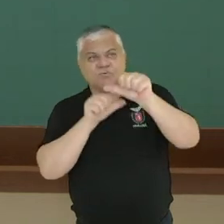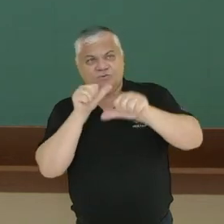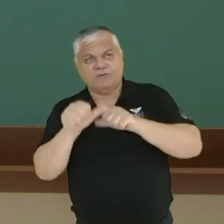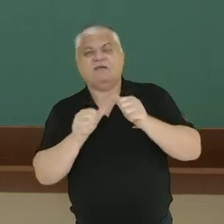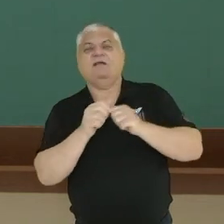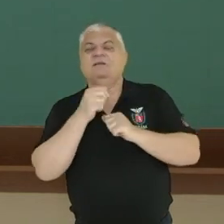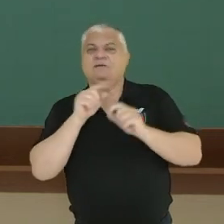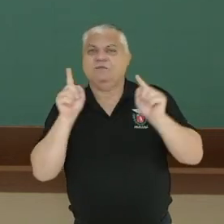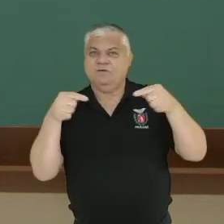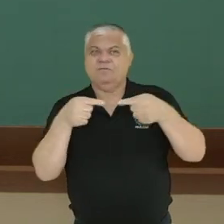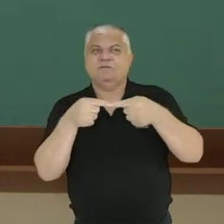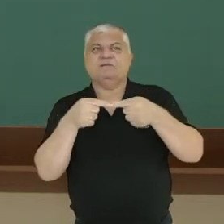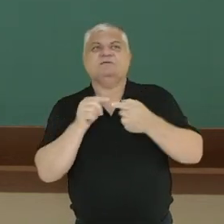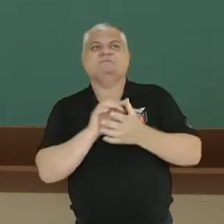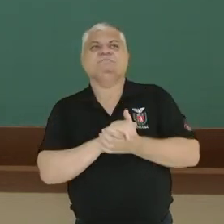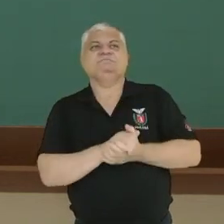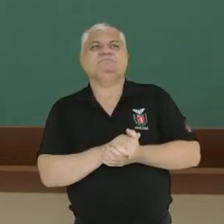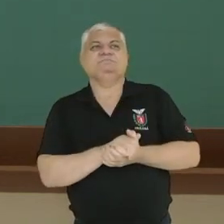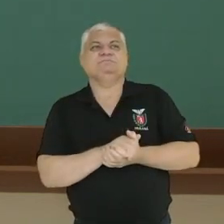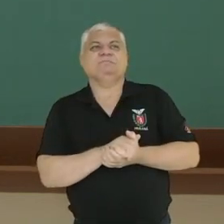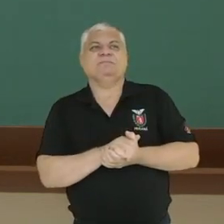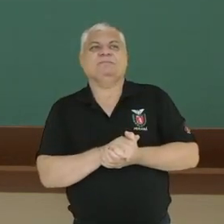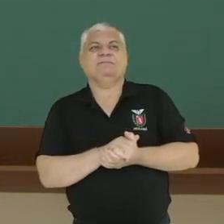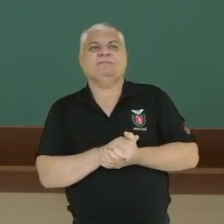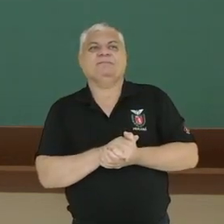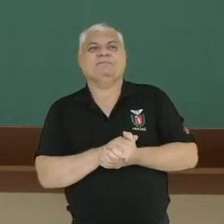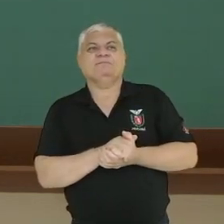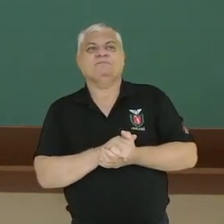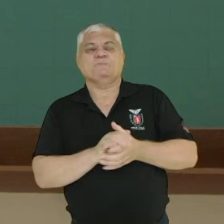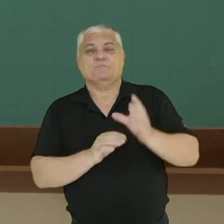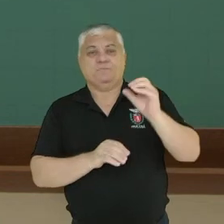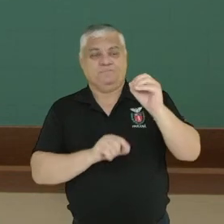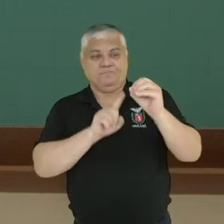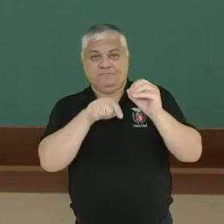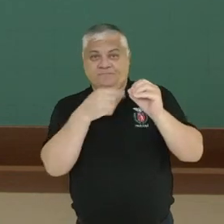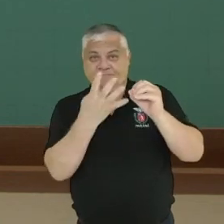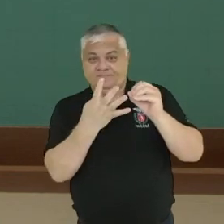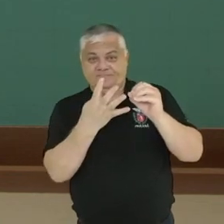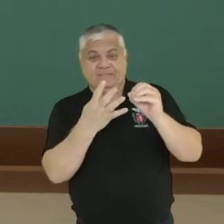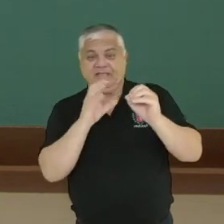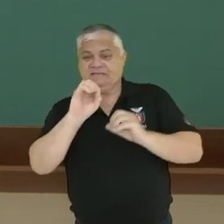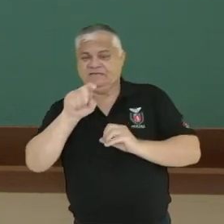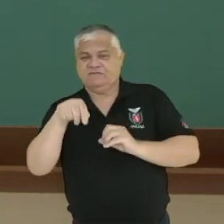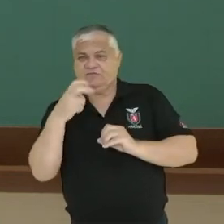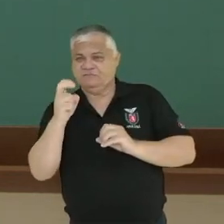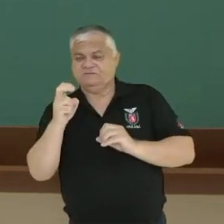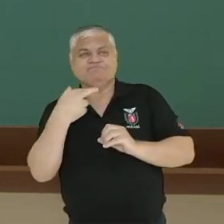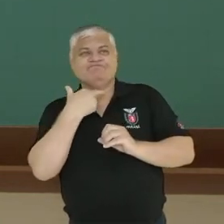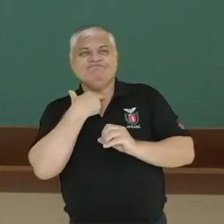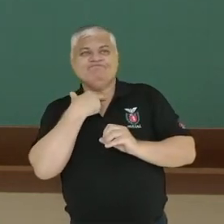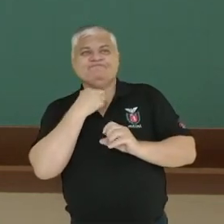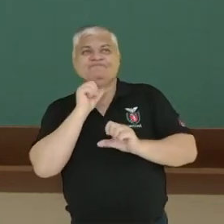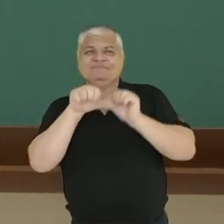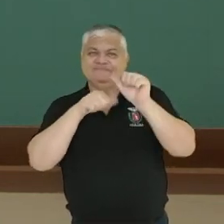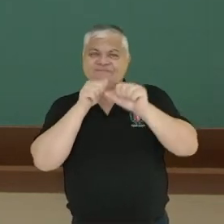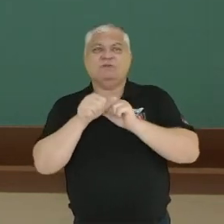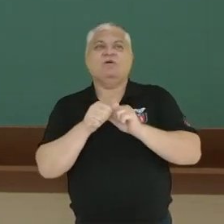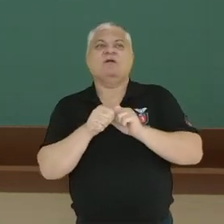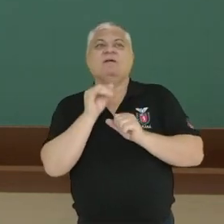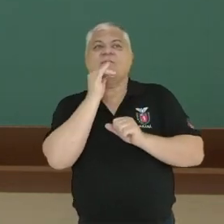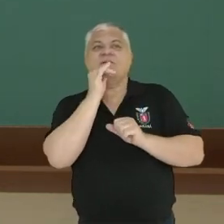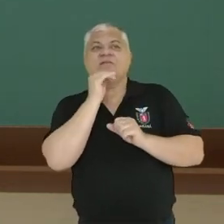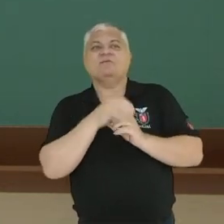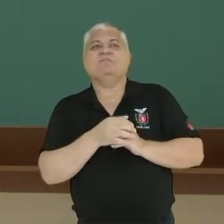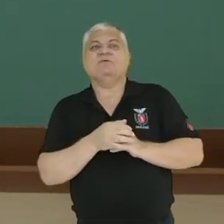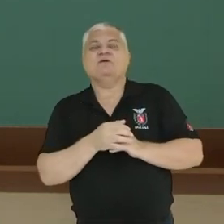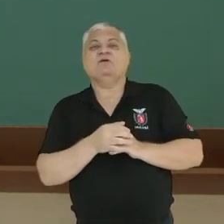que aplicar logaritmo agora. Então, estamos aqui. Não conseguimos resolver usando exponencial, aplicamos o